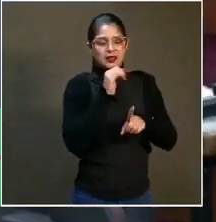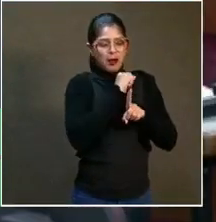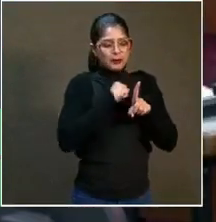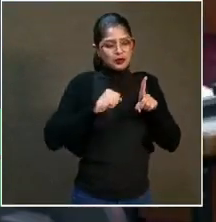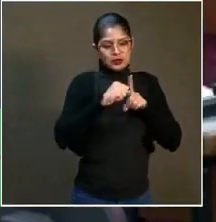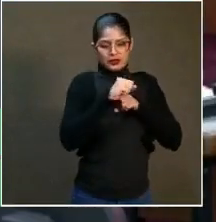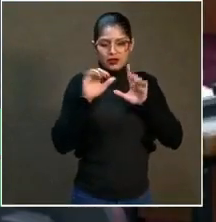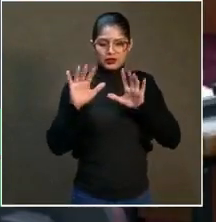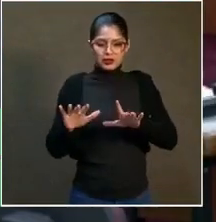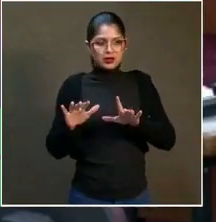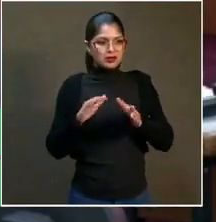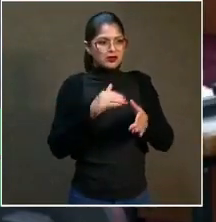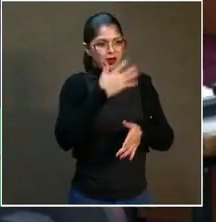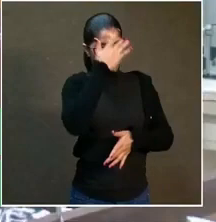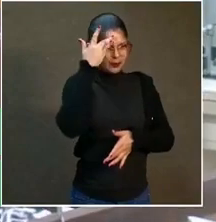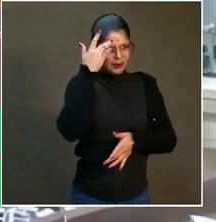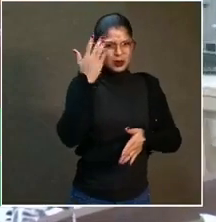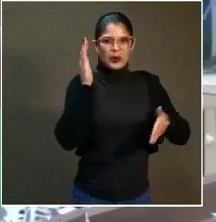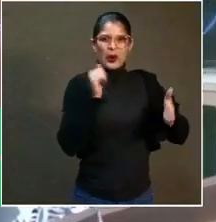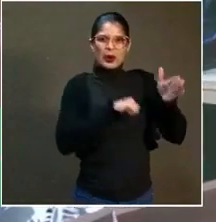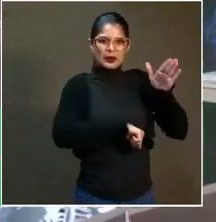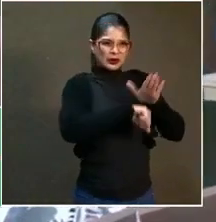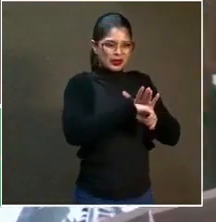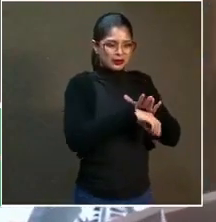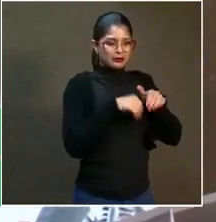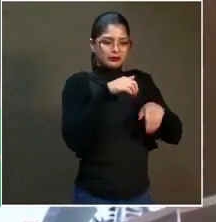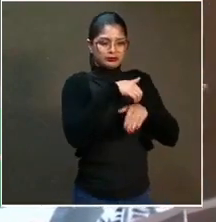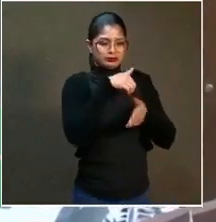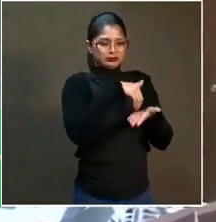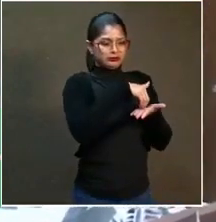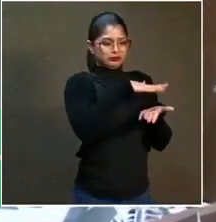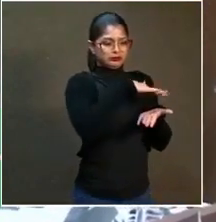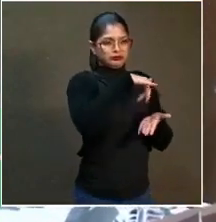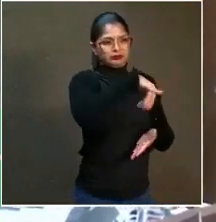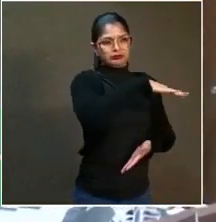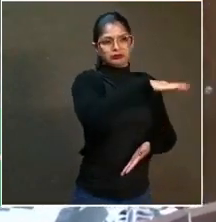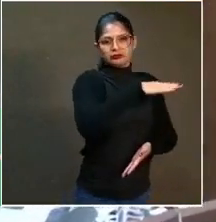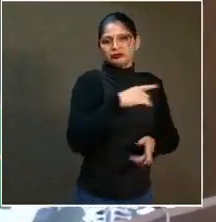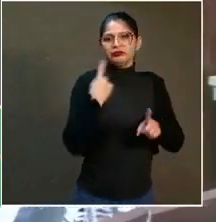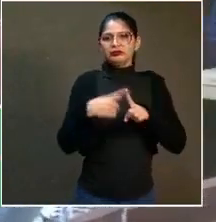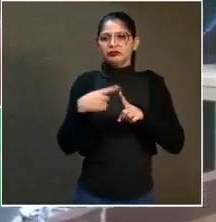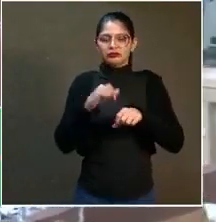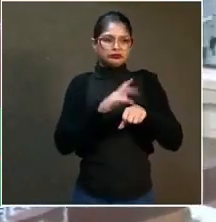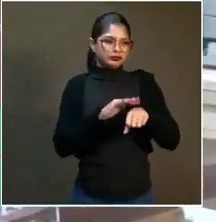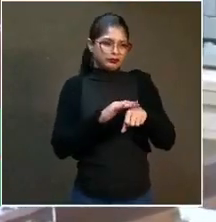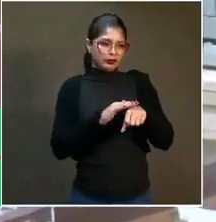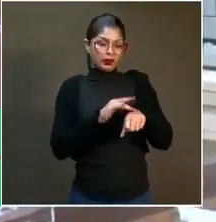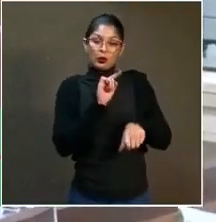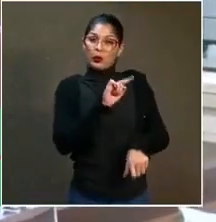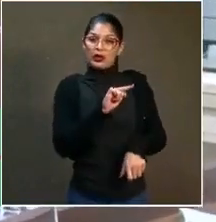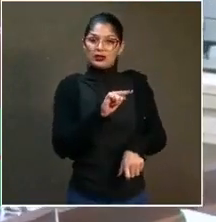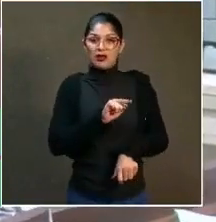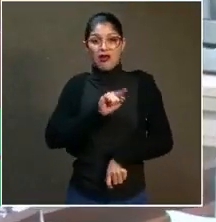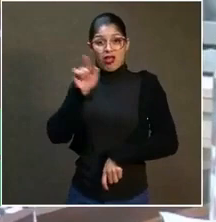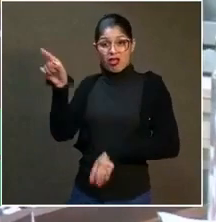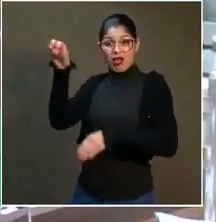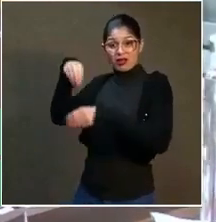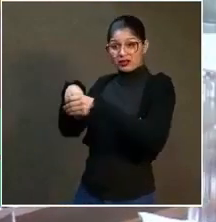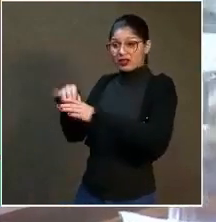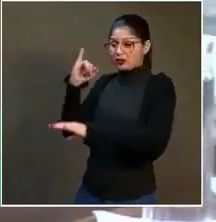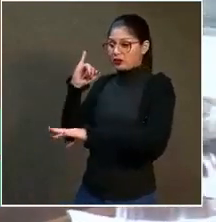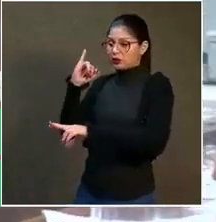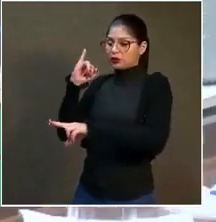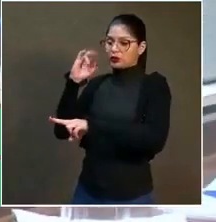soltar. E como é que nós vamos soltar ele? Doente. Porque no presídio não tem tratamento. O presídio